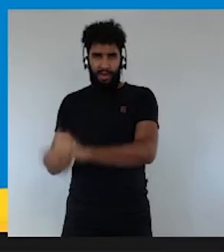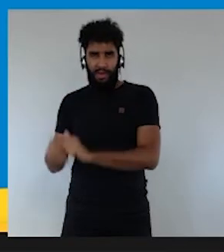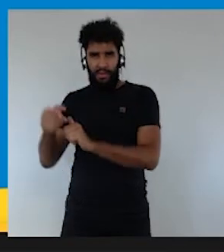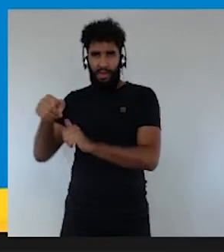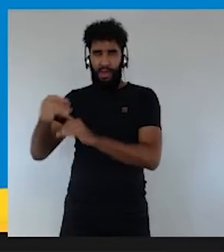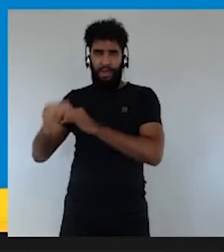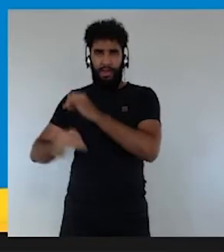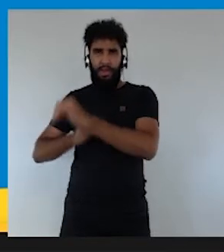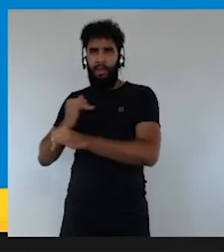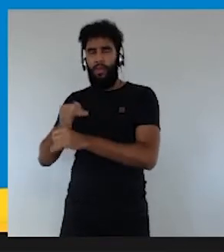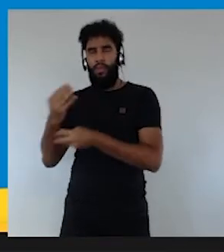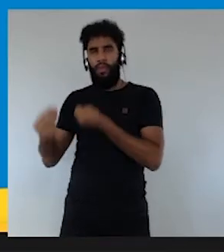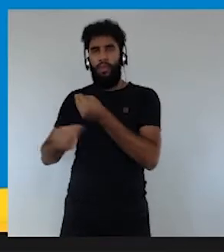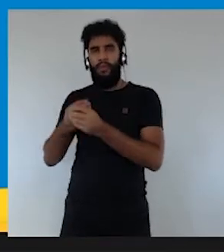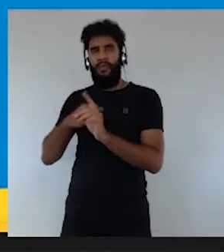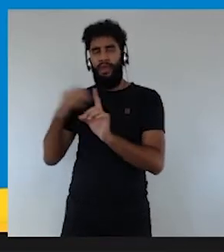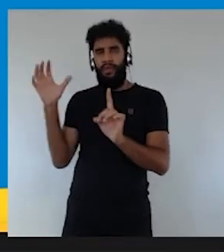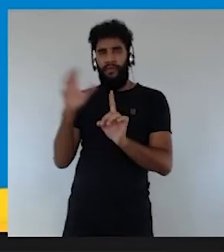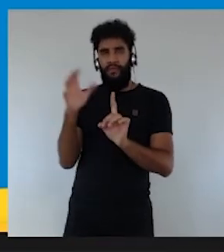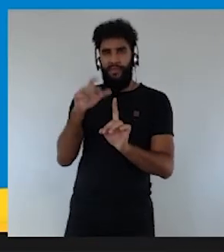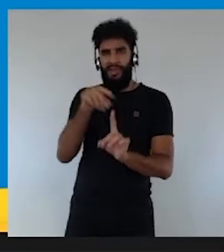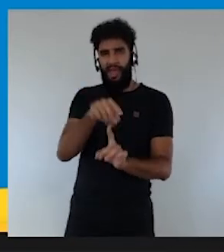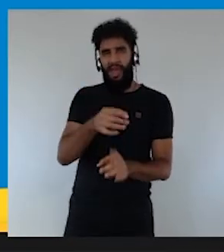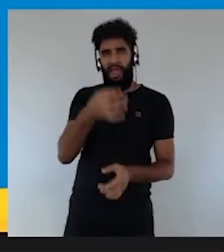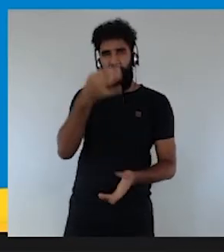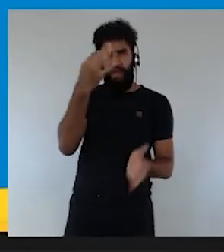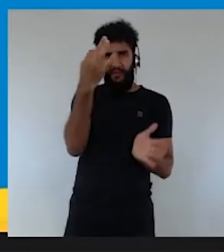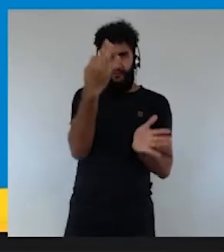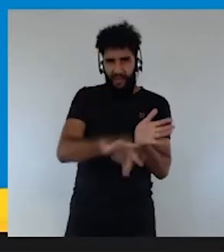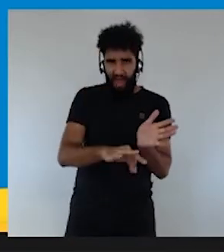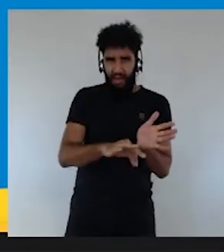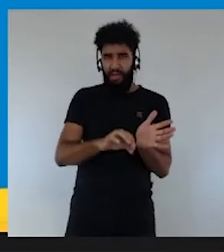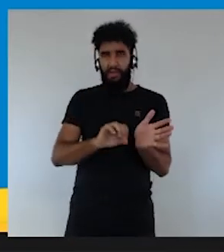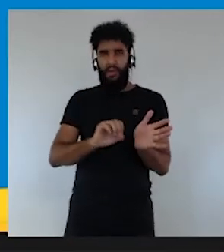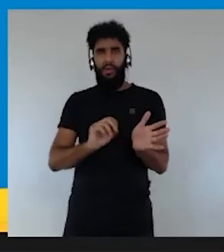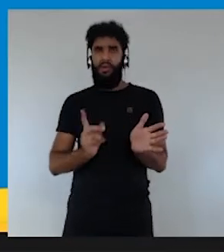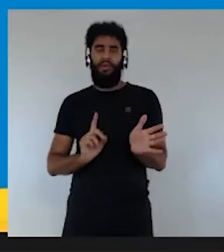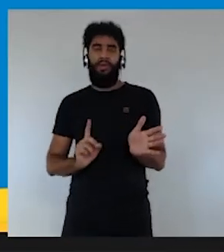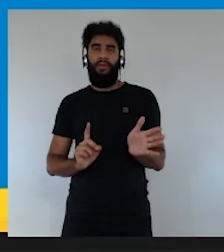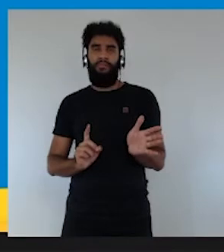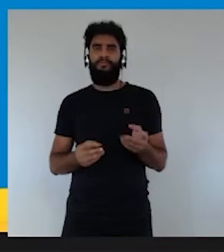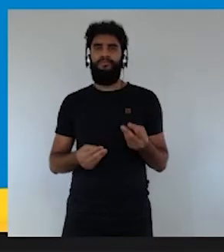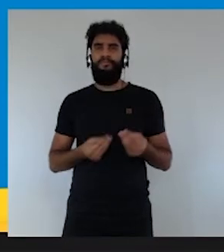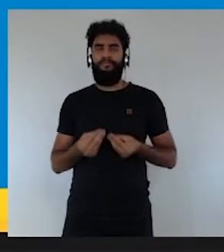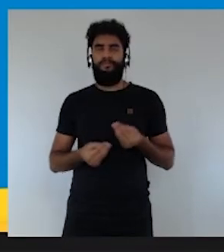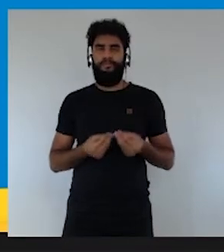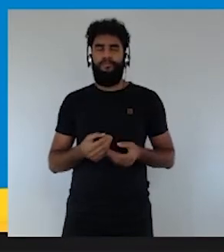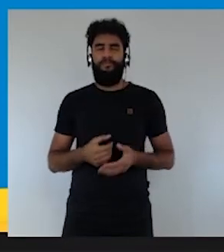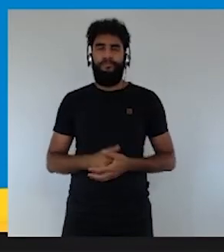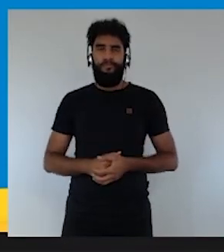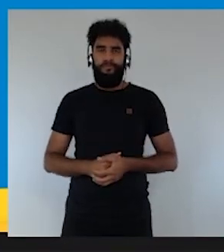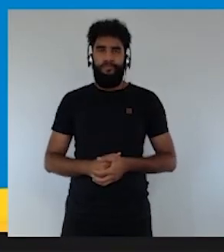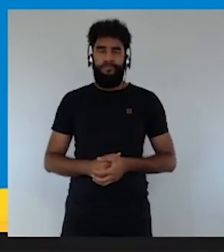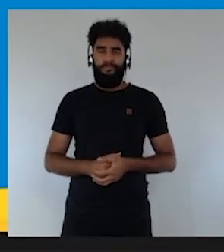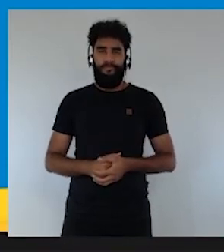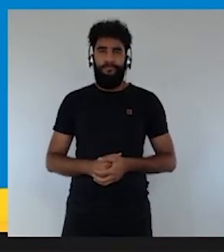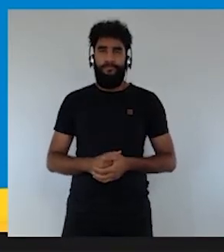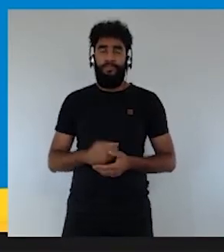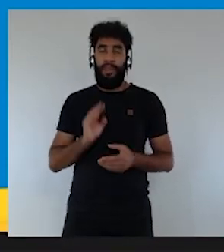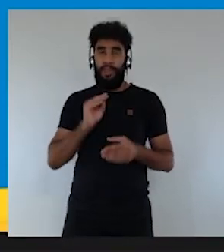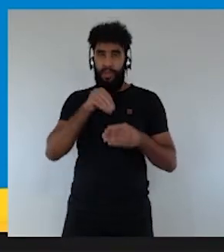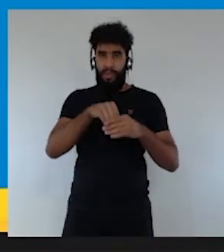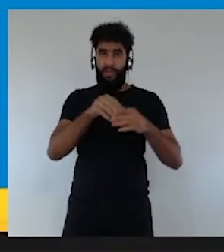vai impactar a validade da sentença arbitral por conta dessa alteração desse procedimento dentro do